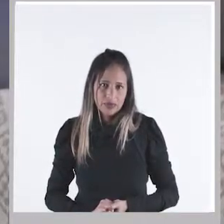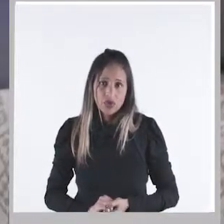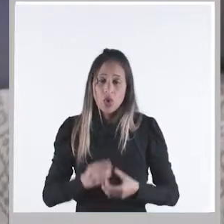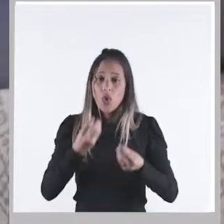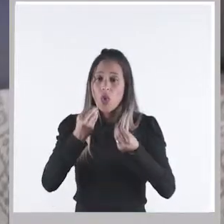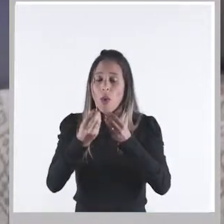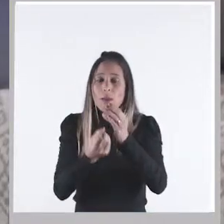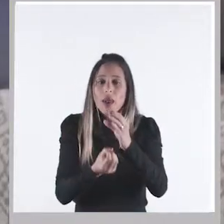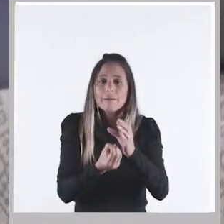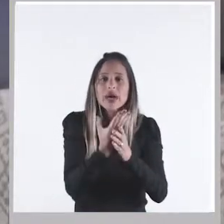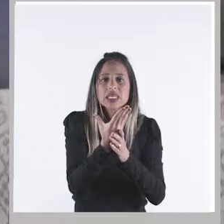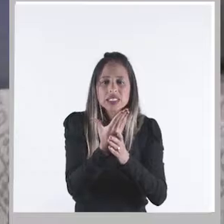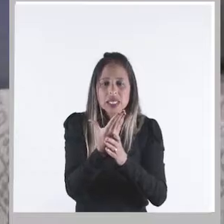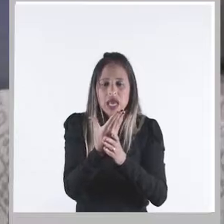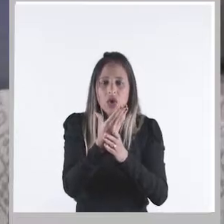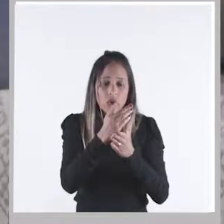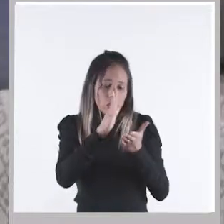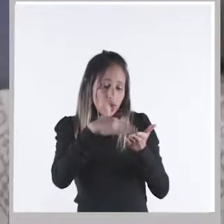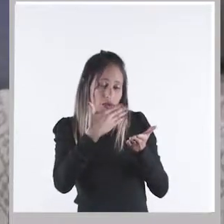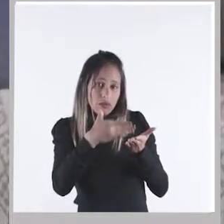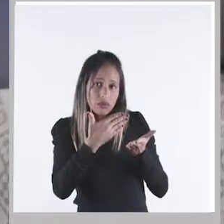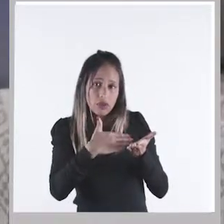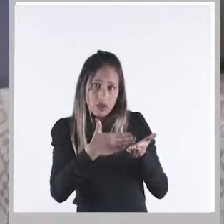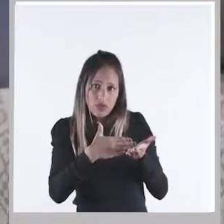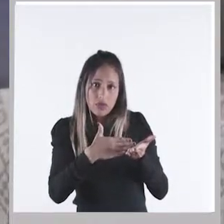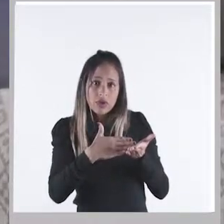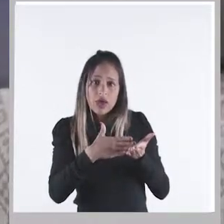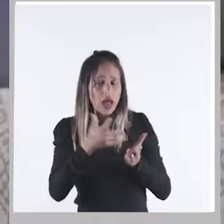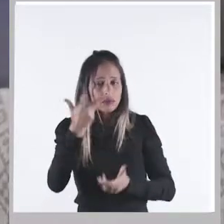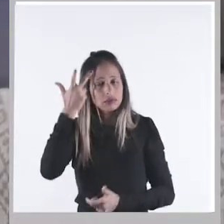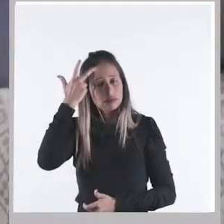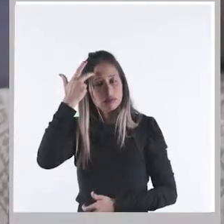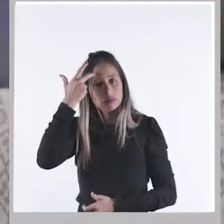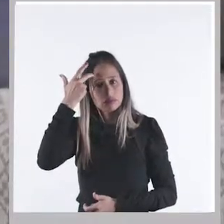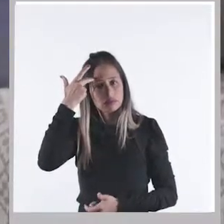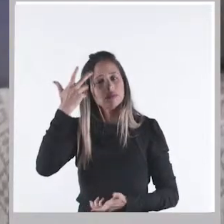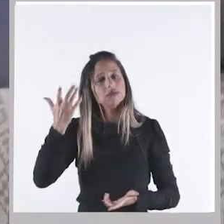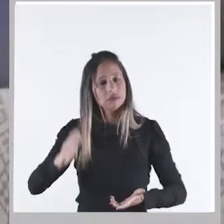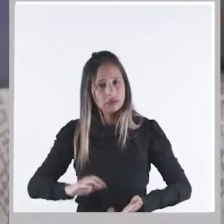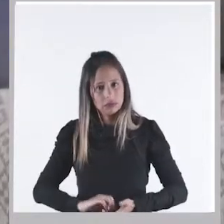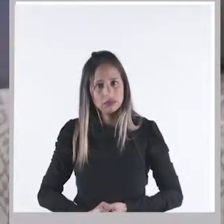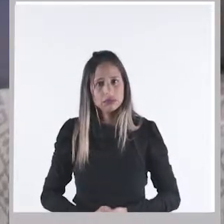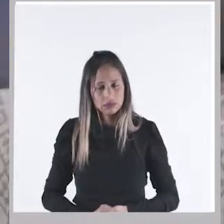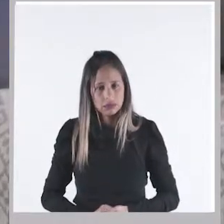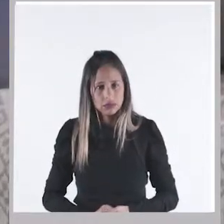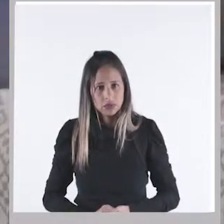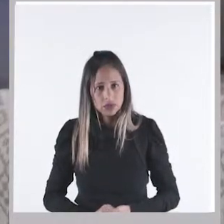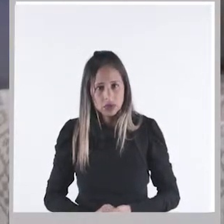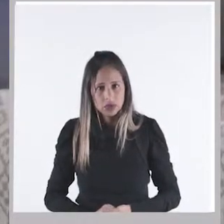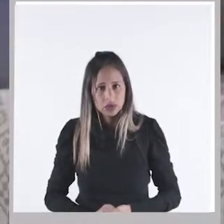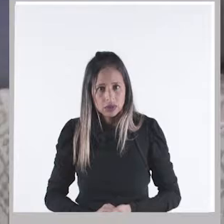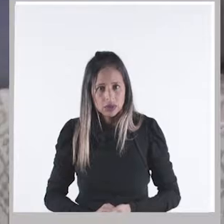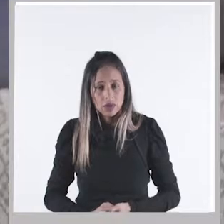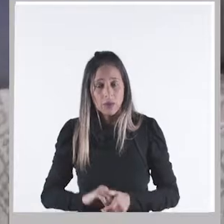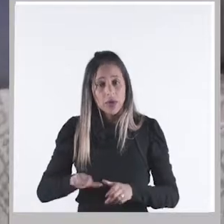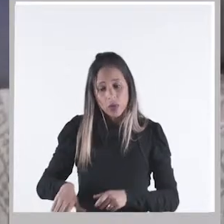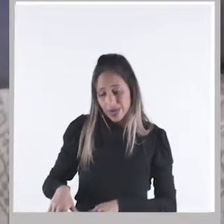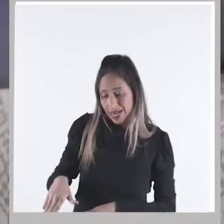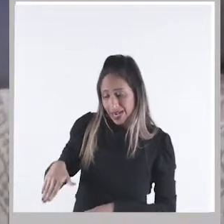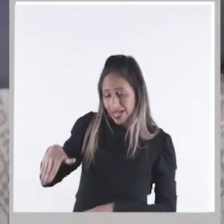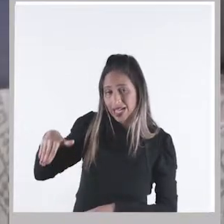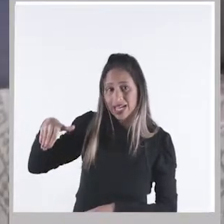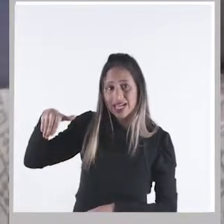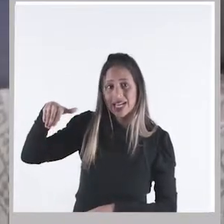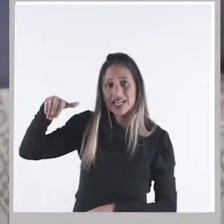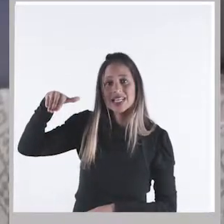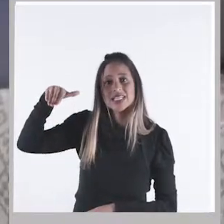elas apareceram nas crônicas foi uma forma muito natural, né? Assim, porque eu cresci cercada, né?